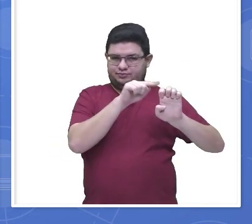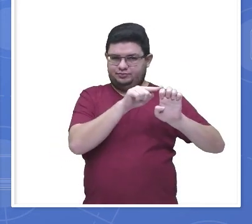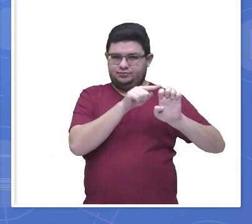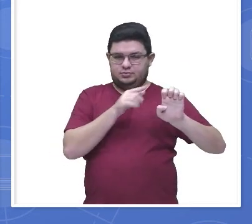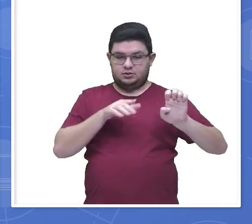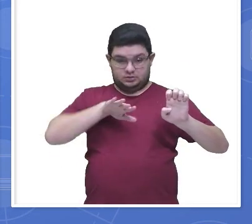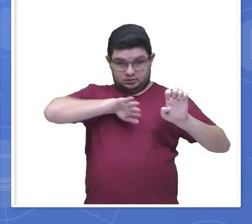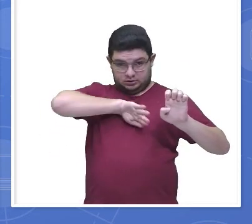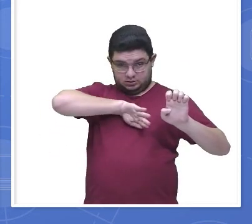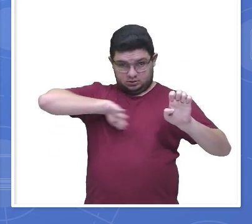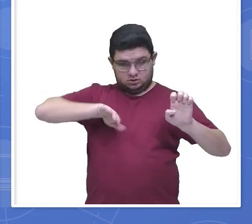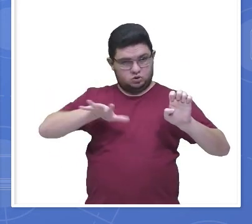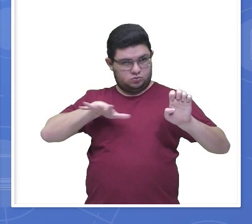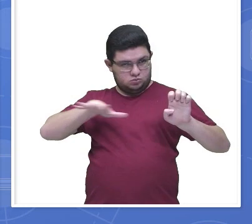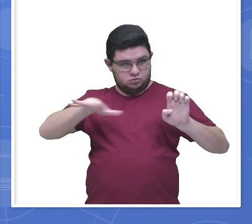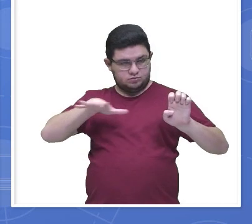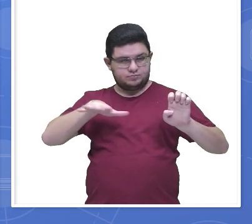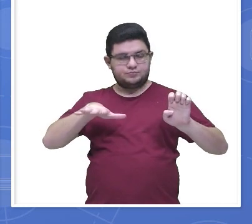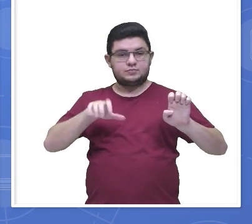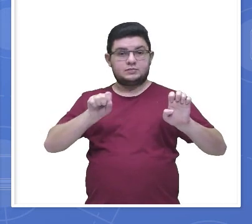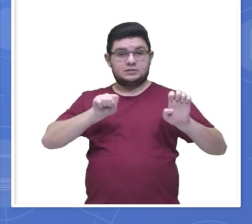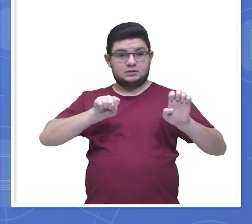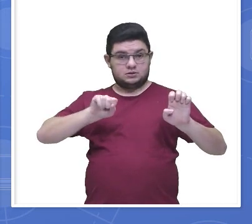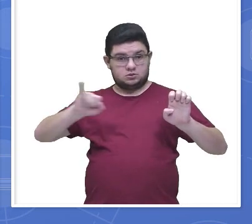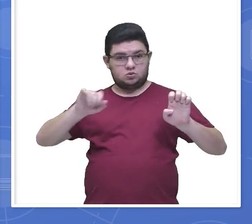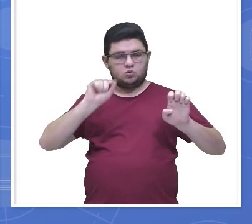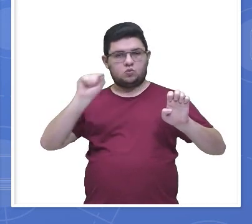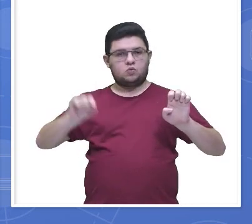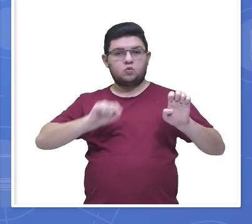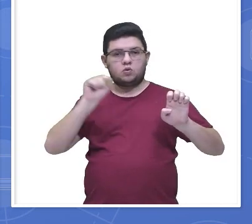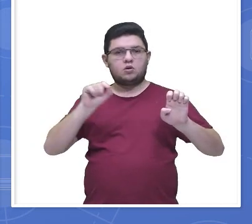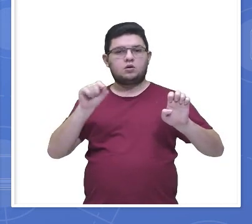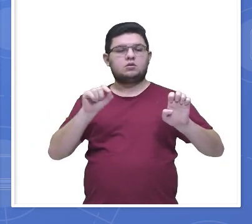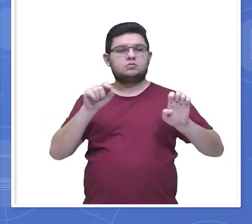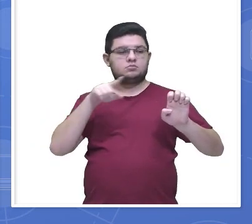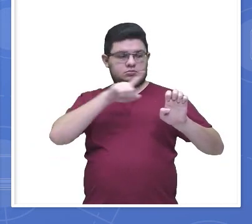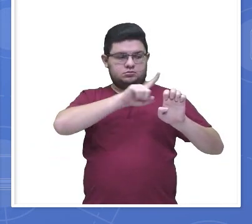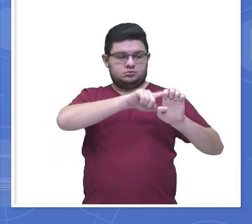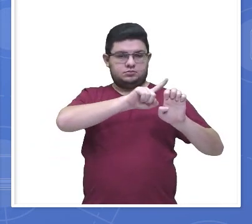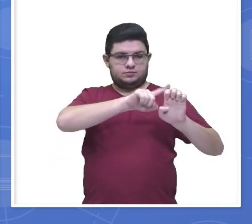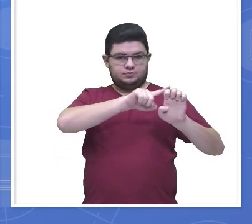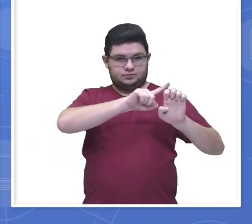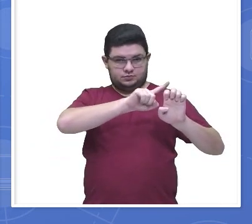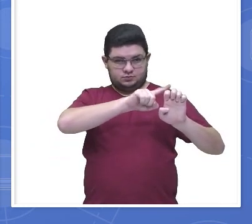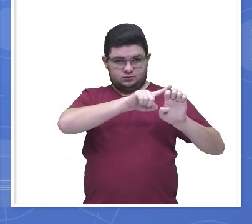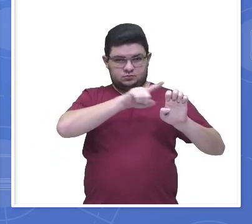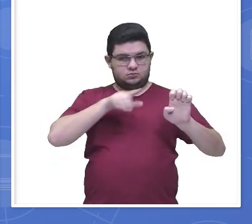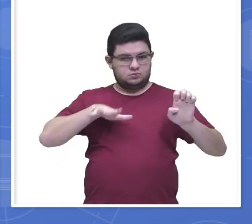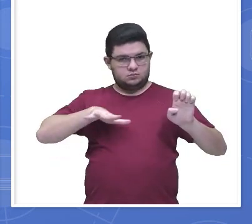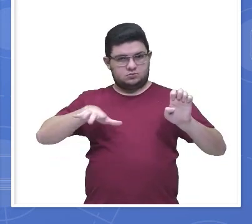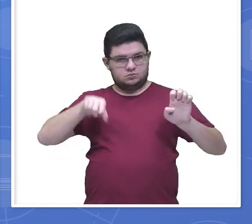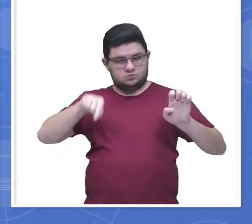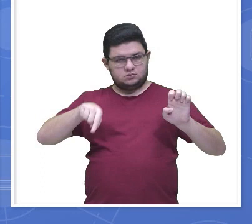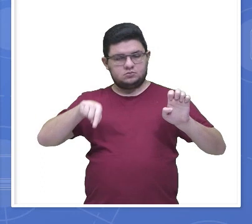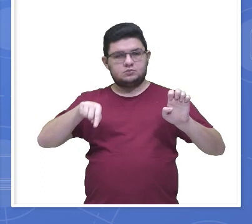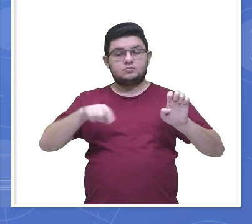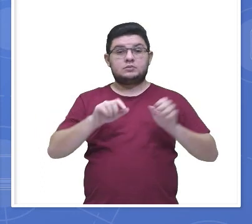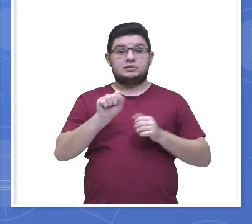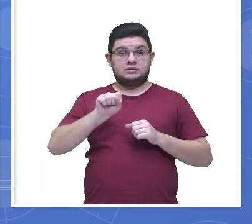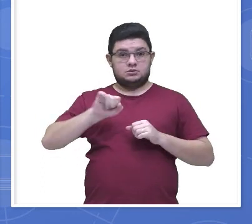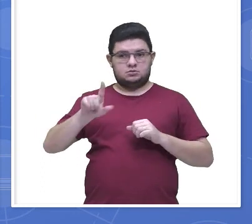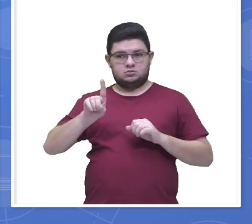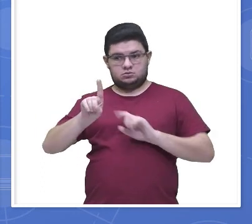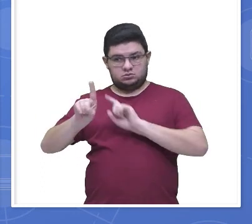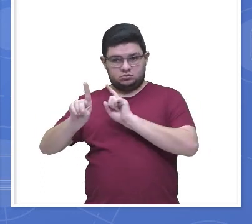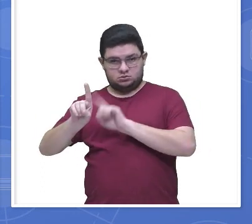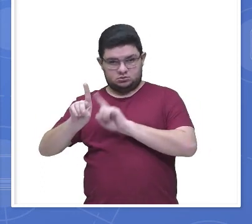parte do hemisfério esquerdo. Se o hemisfério dominante é o lado direito do cérebro, a pessoa será canhota, né? Então a gente tem aí,